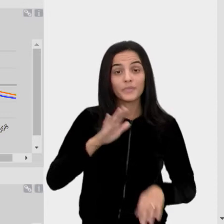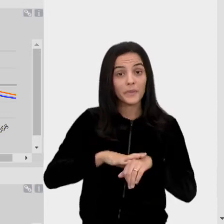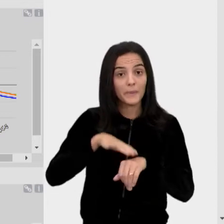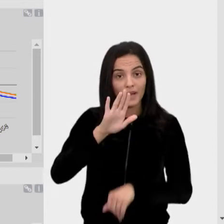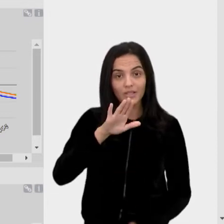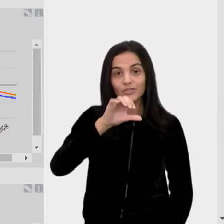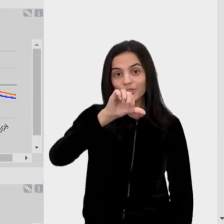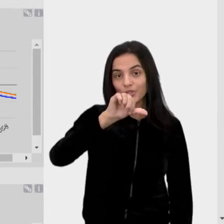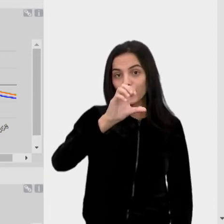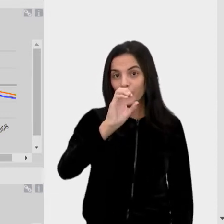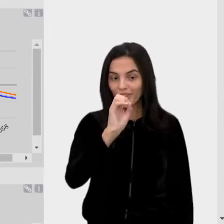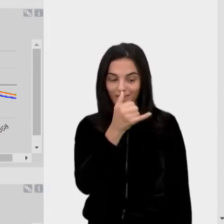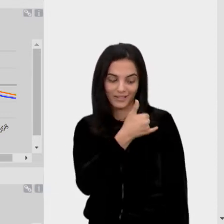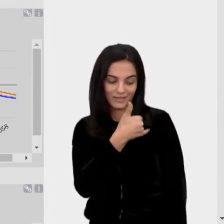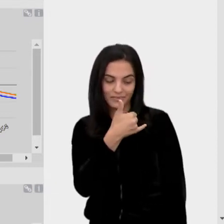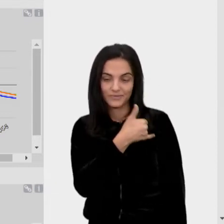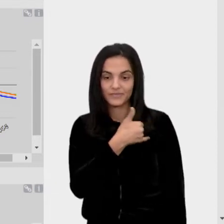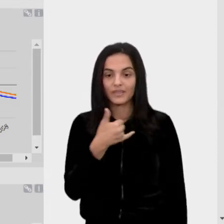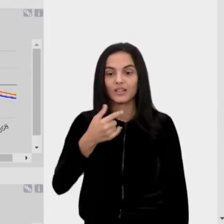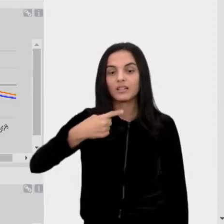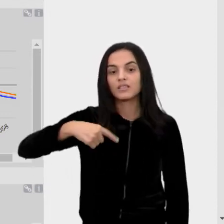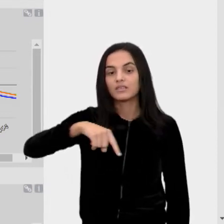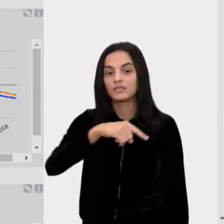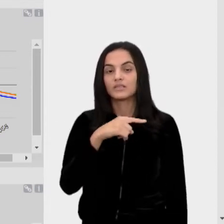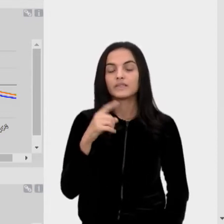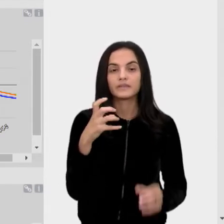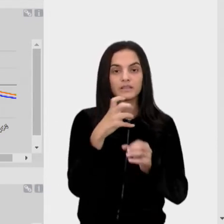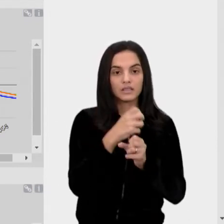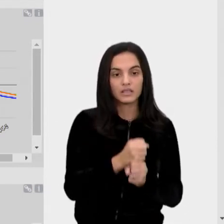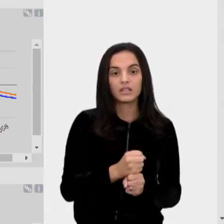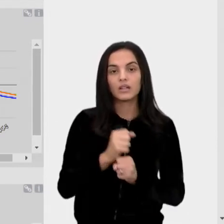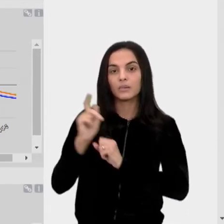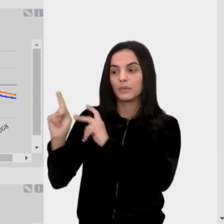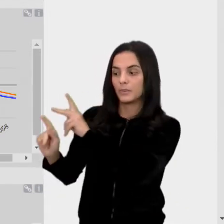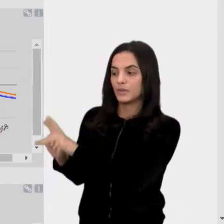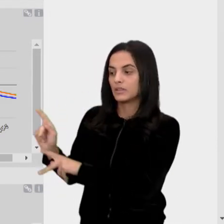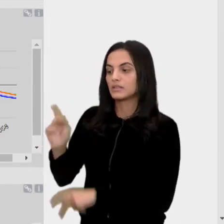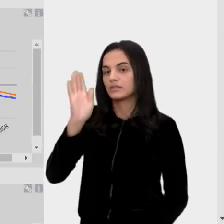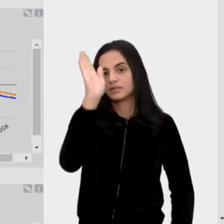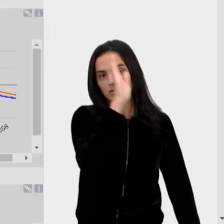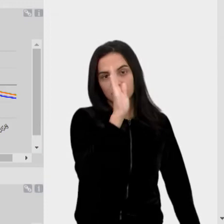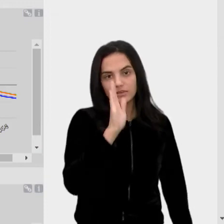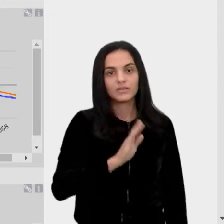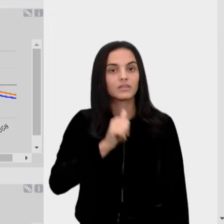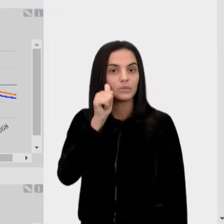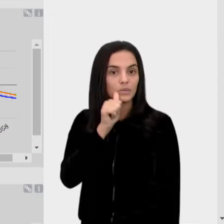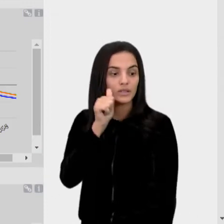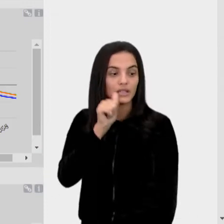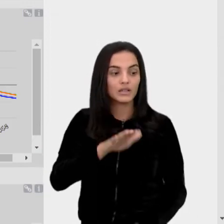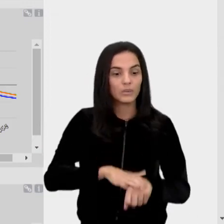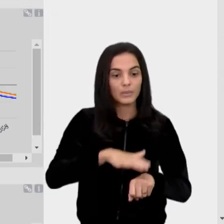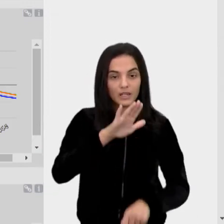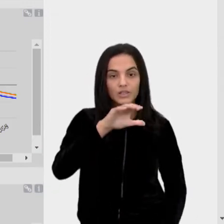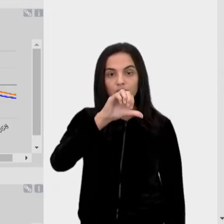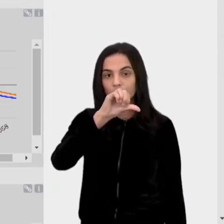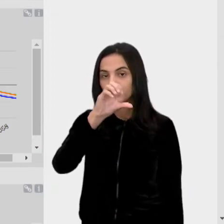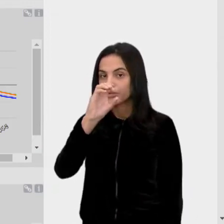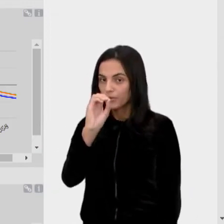de 90 anos, né? E aí a gente pega a população do Brasil, né, de mulheres com mais de 90 anos aí